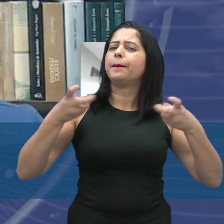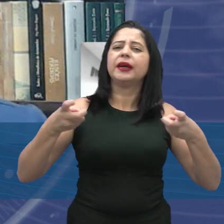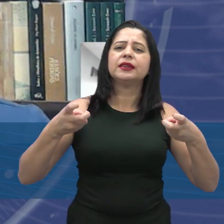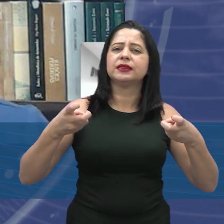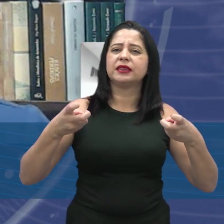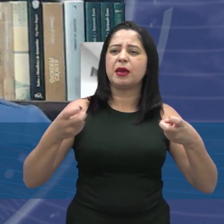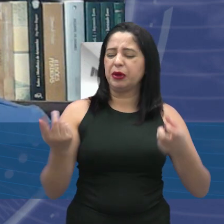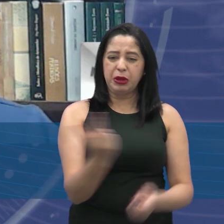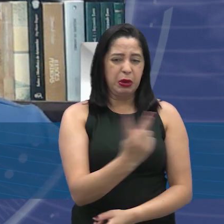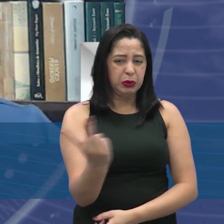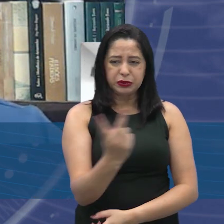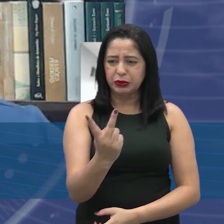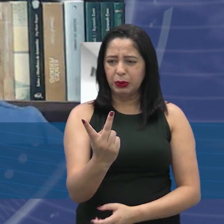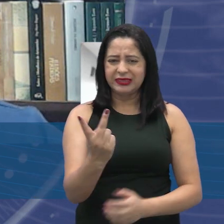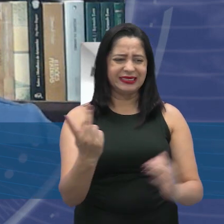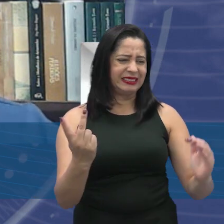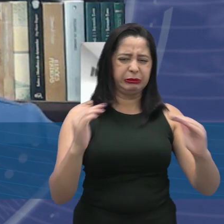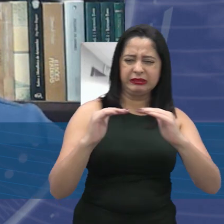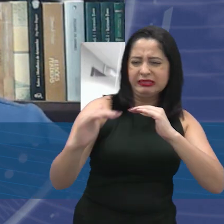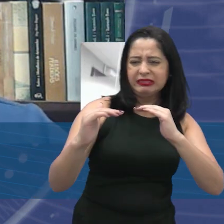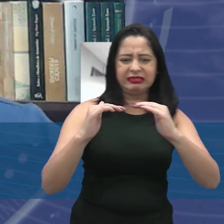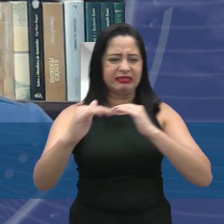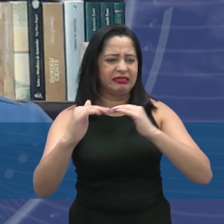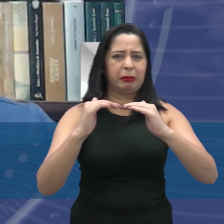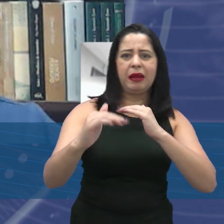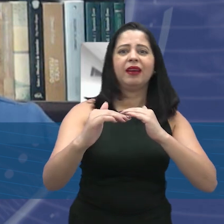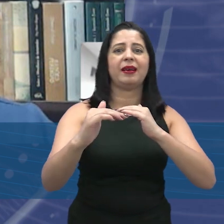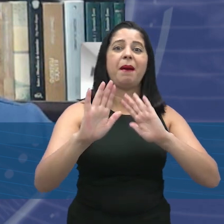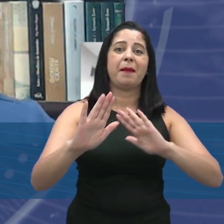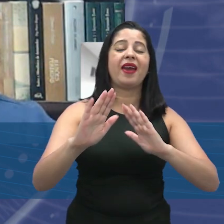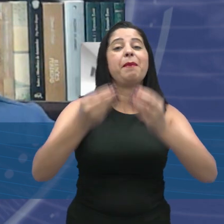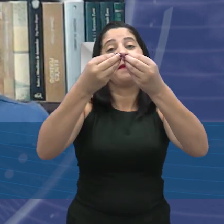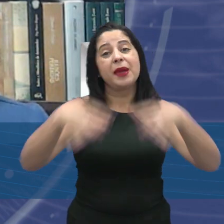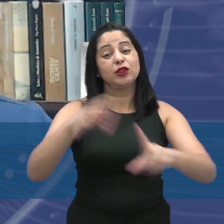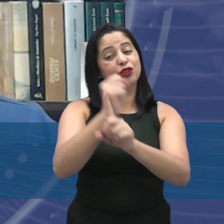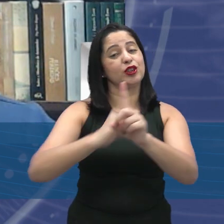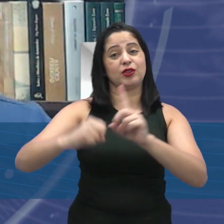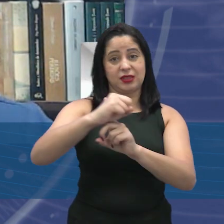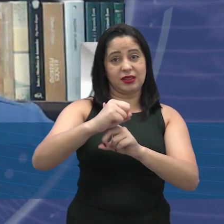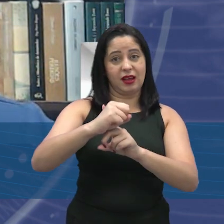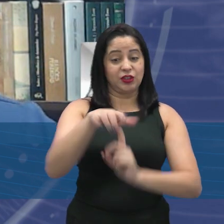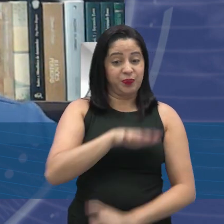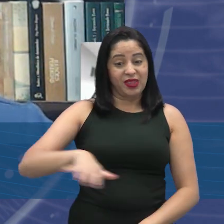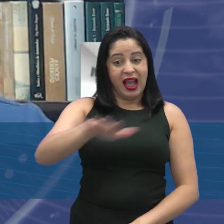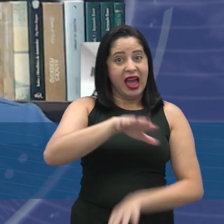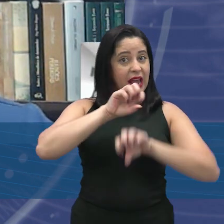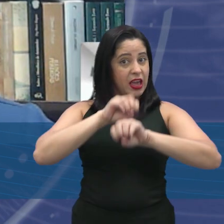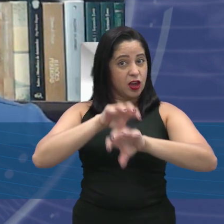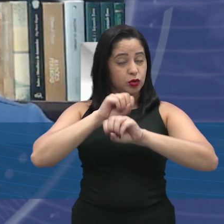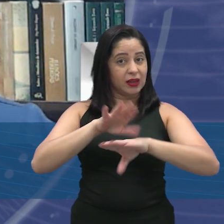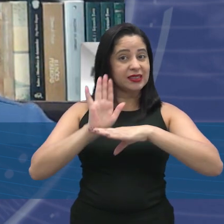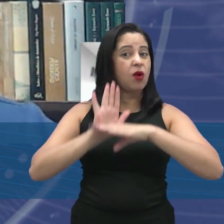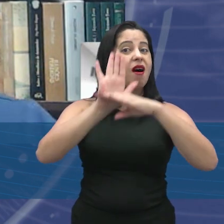há comunicação entre esses dois setores, quem perde é a sociedade como um todo. A educação, ela favorece